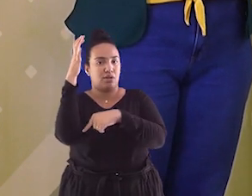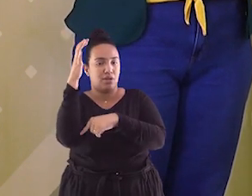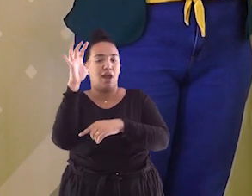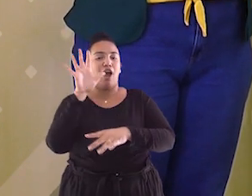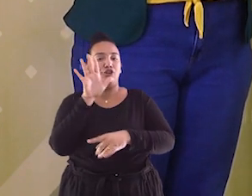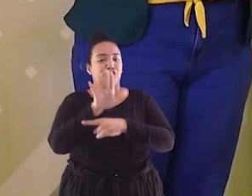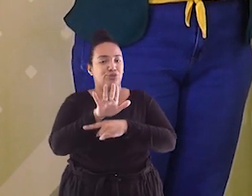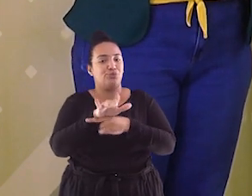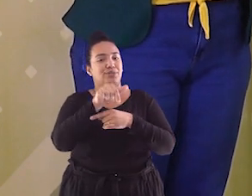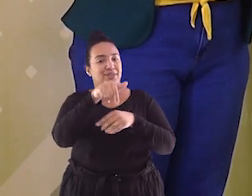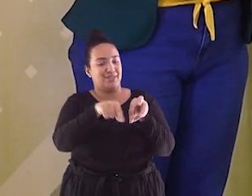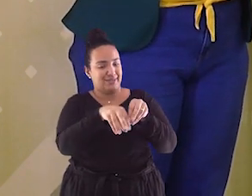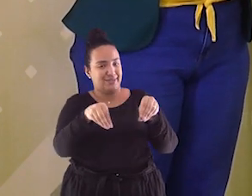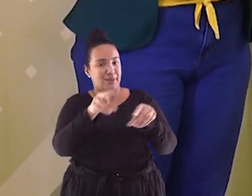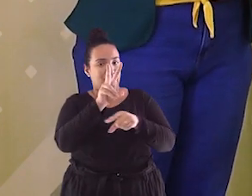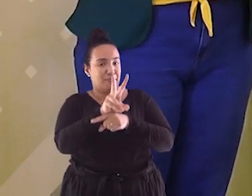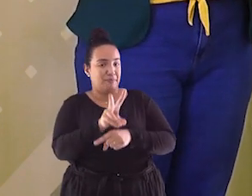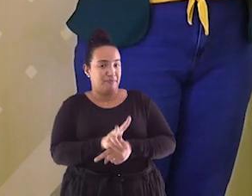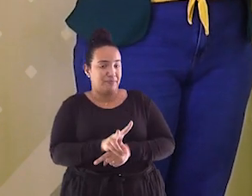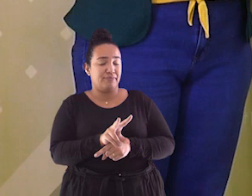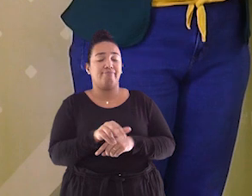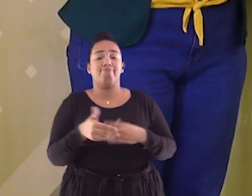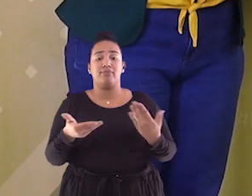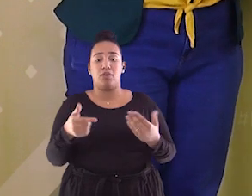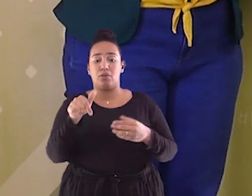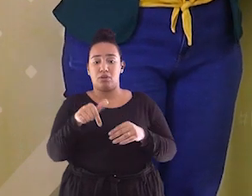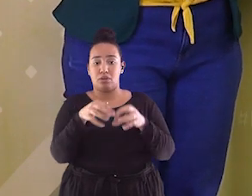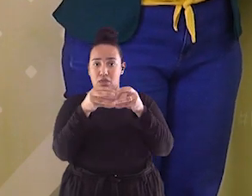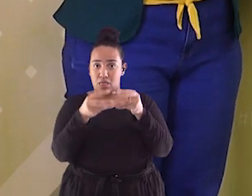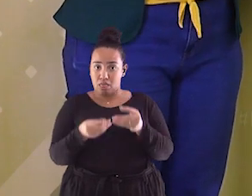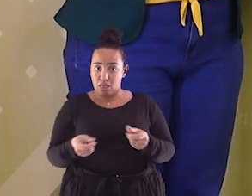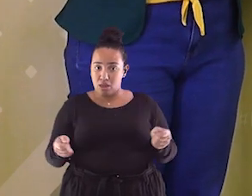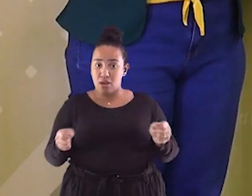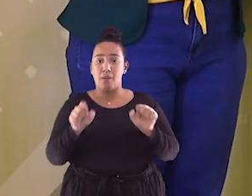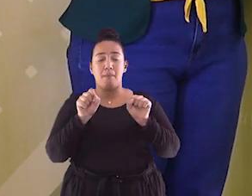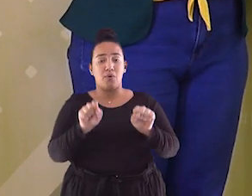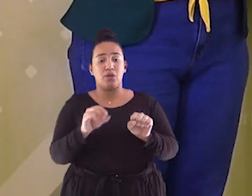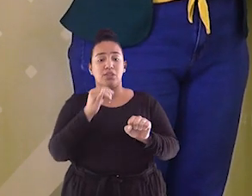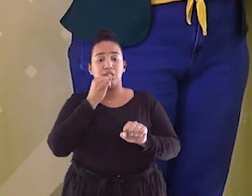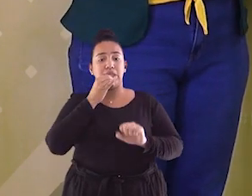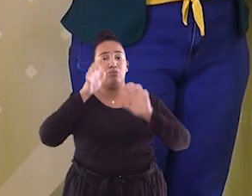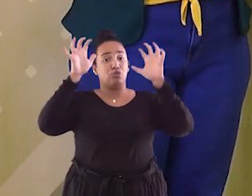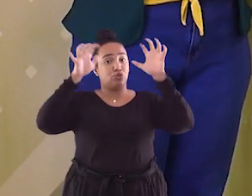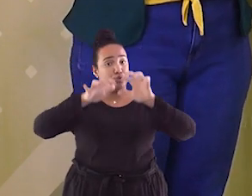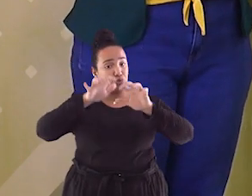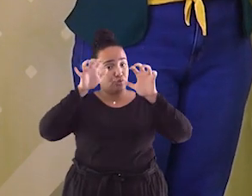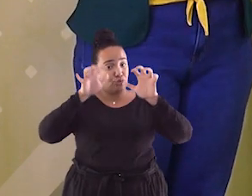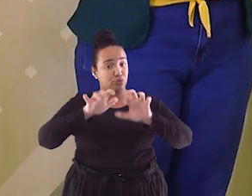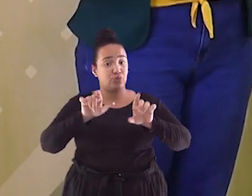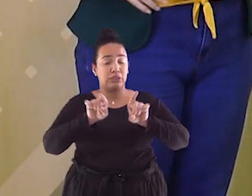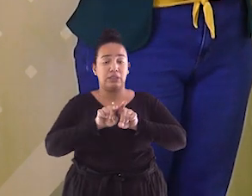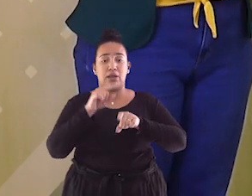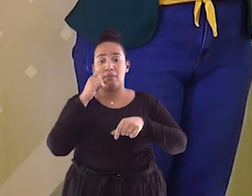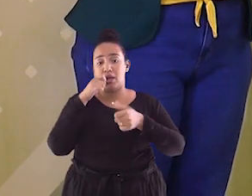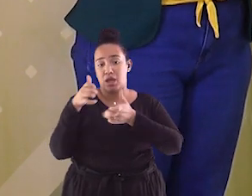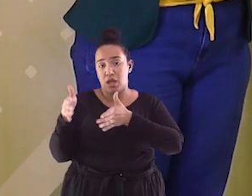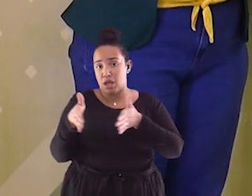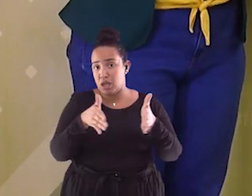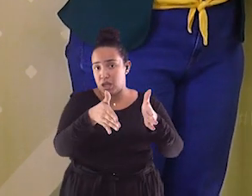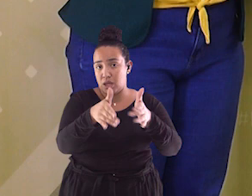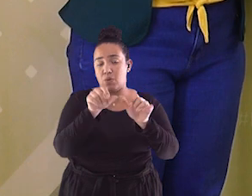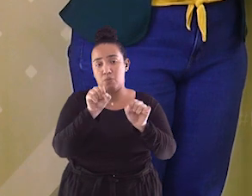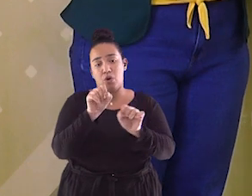ajudam na proteção dele. A erosão pode ser provocada pela água das chuvas, pelas águas dos rios,